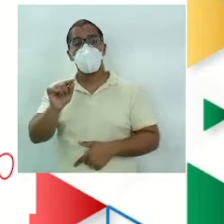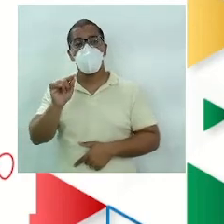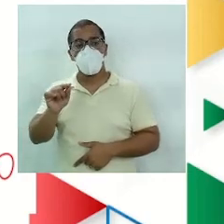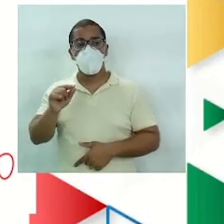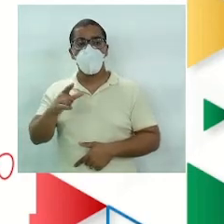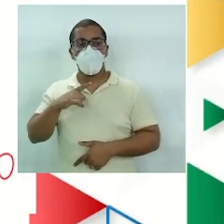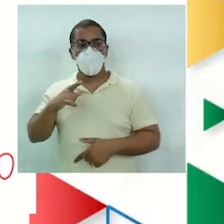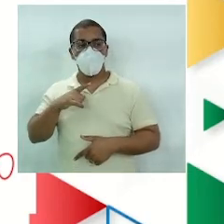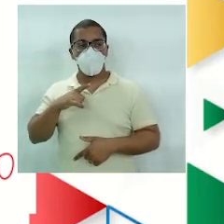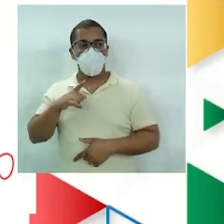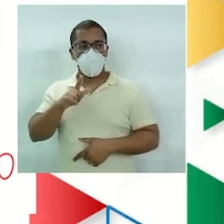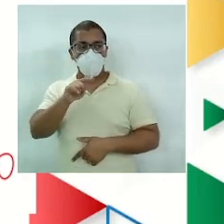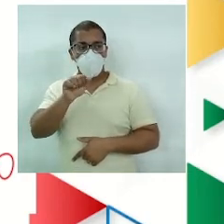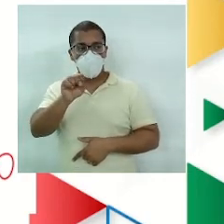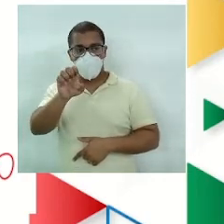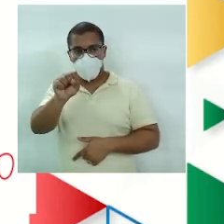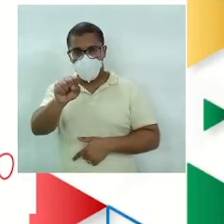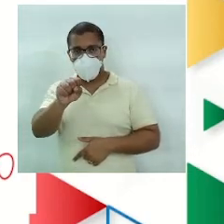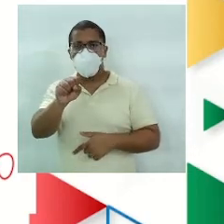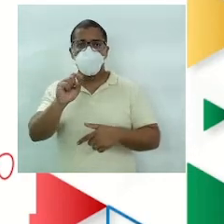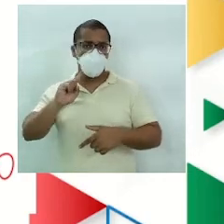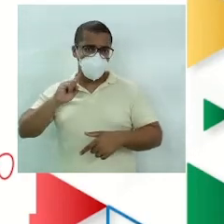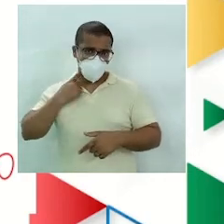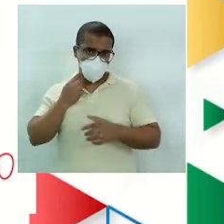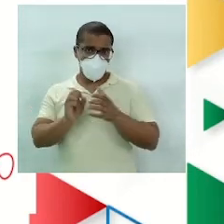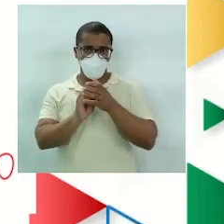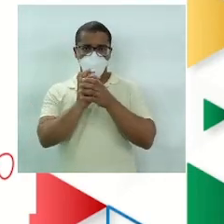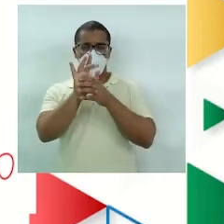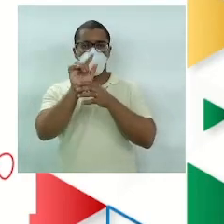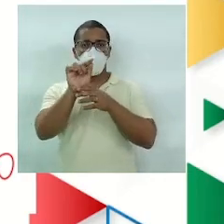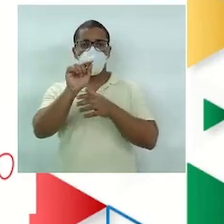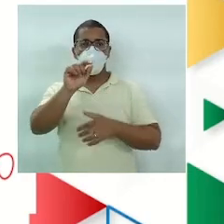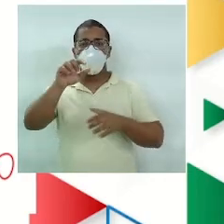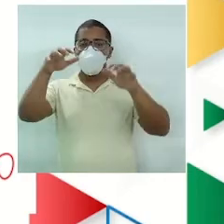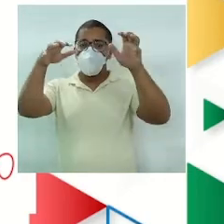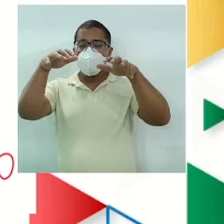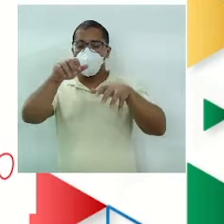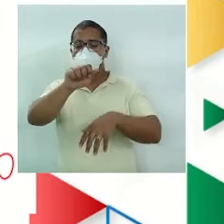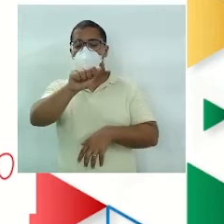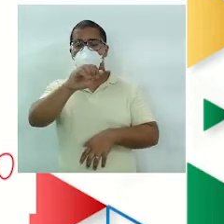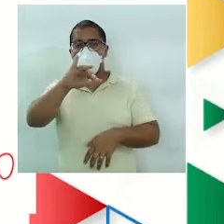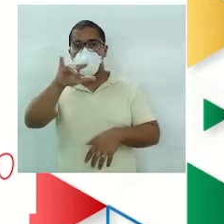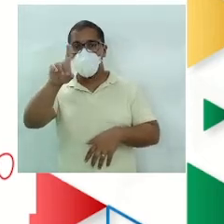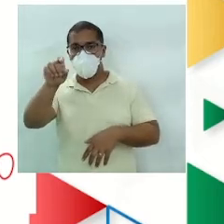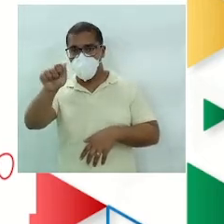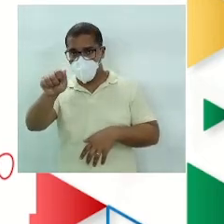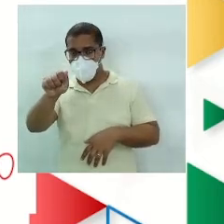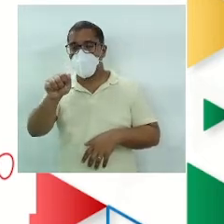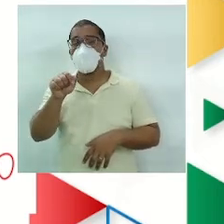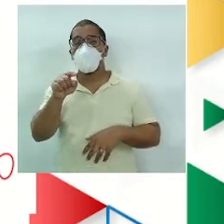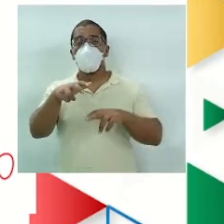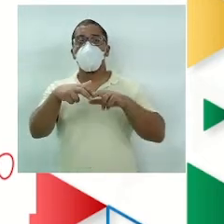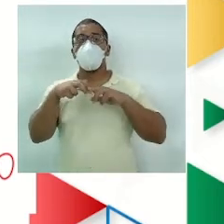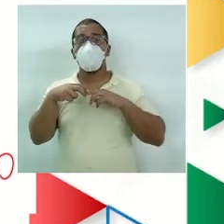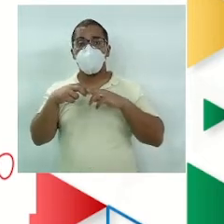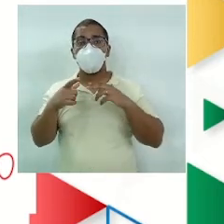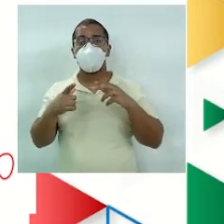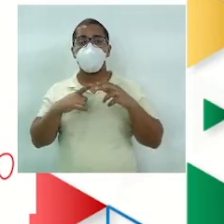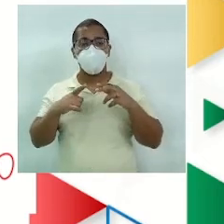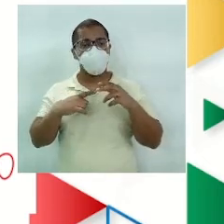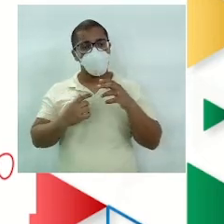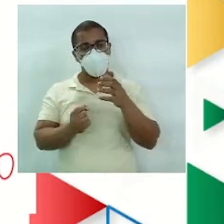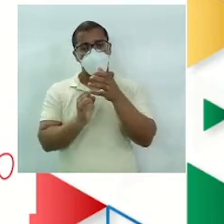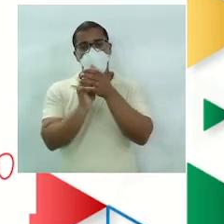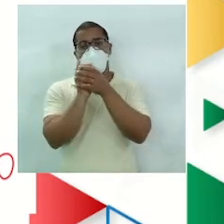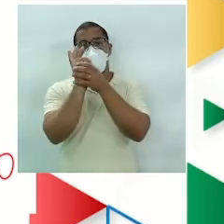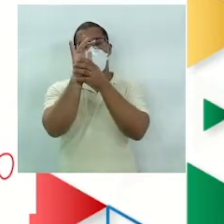de gases poluentes na atmosfera é a chuva ácida. Ela resulta da quantidade exagerada de produtos